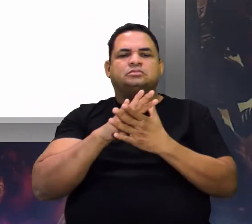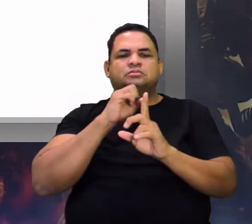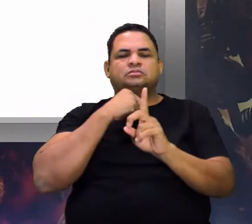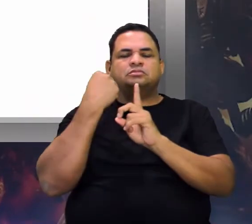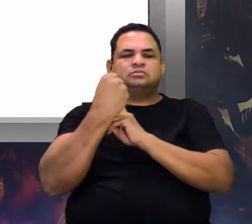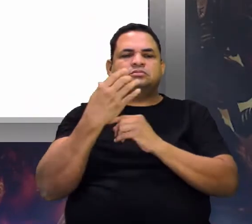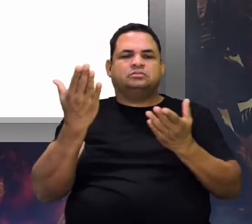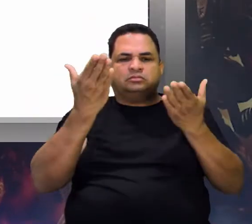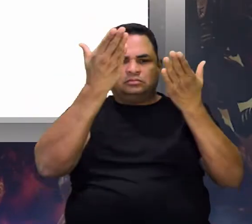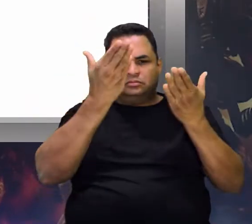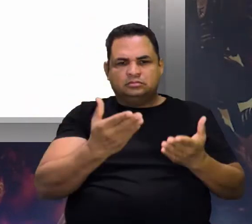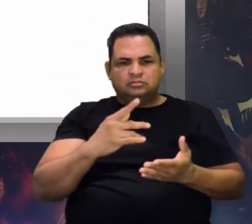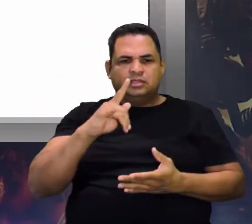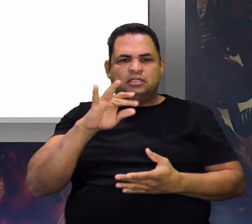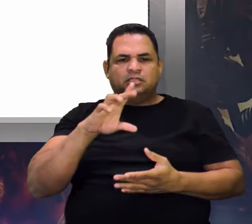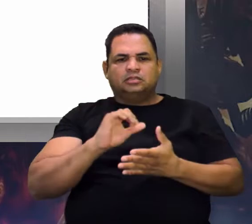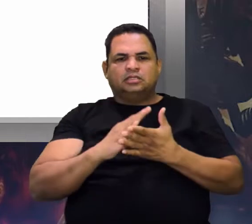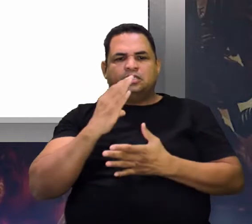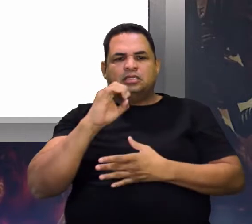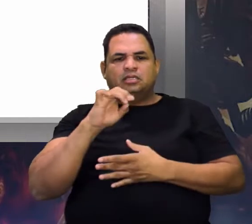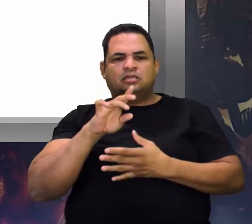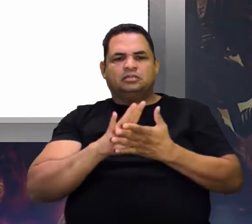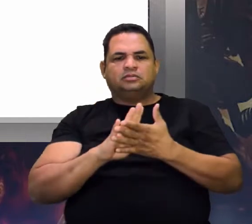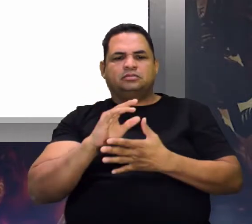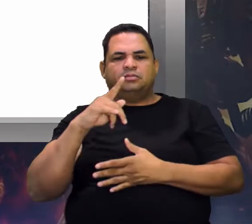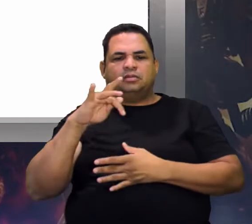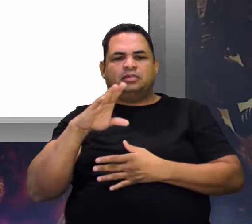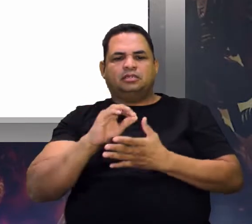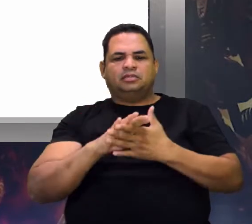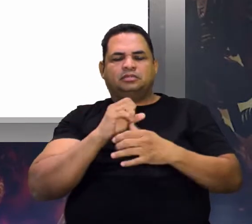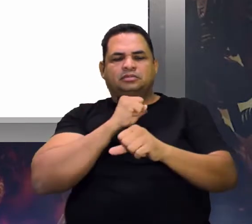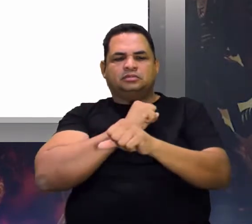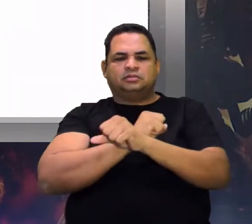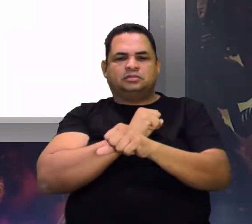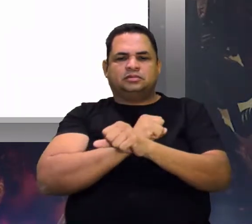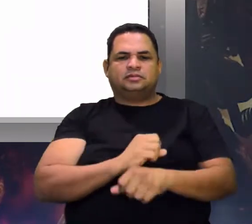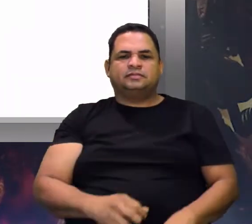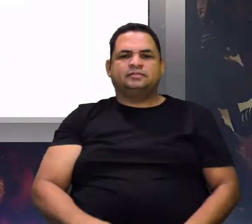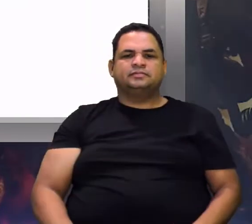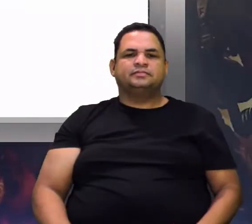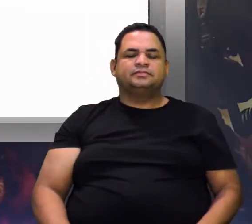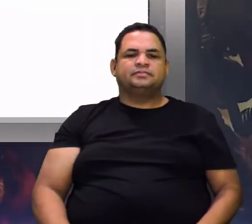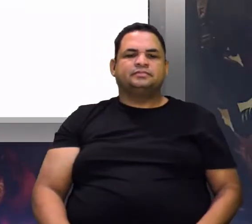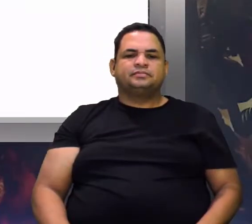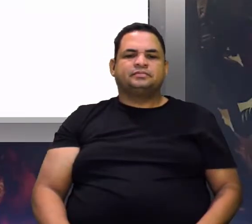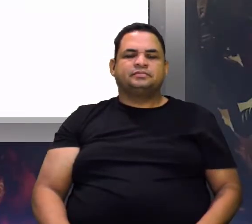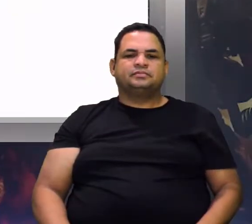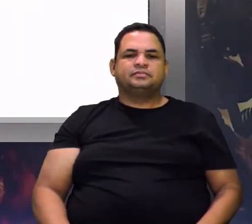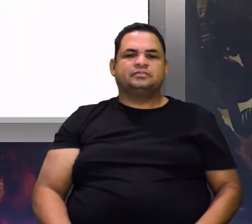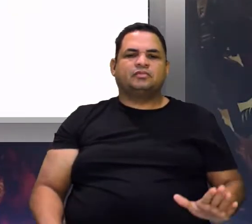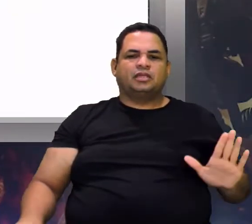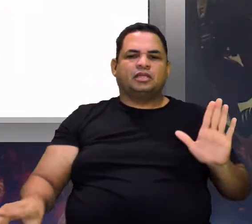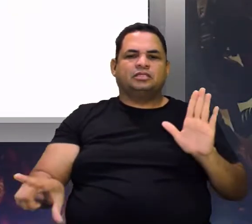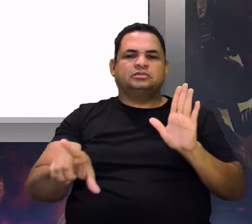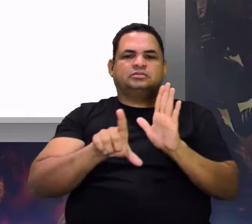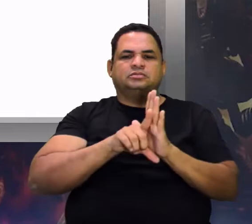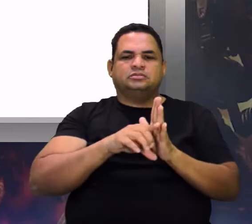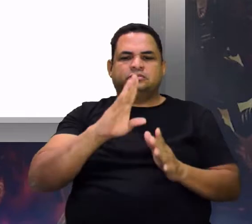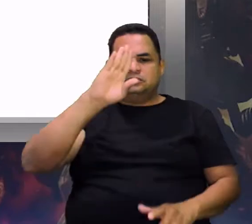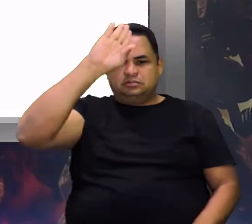romana ela se dava entre patrícios, clientes, plebeus e escravos. As leis